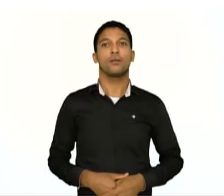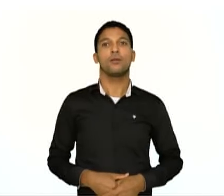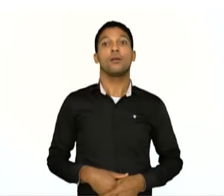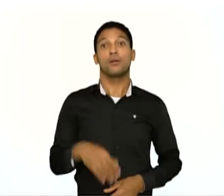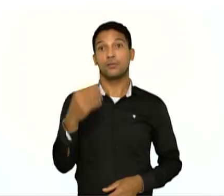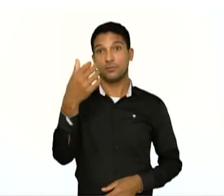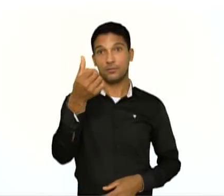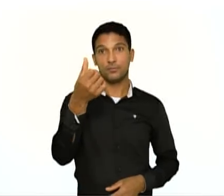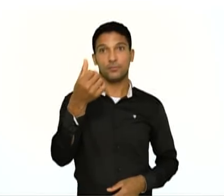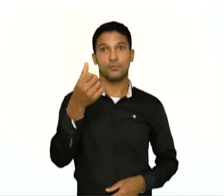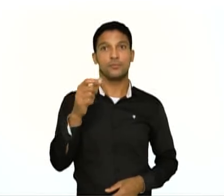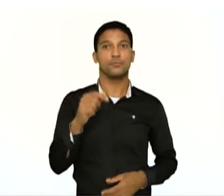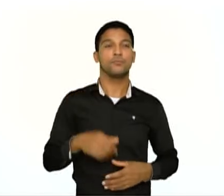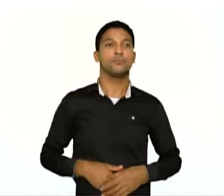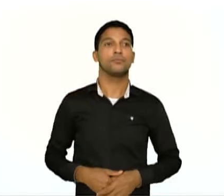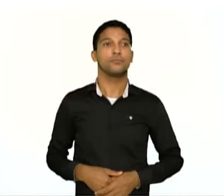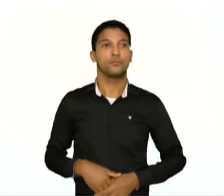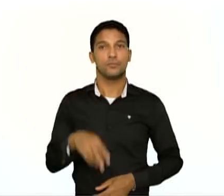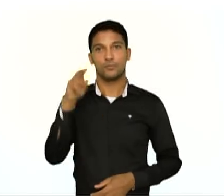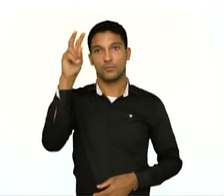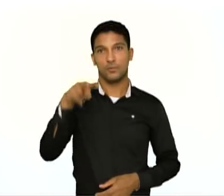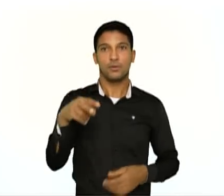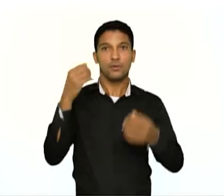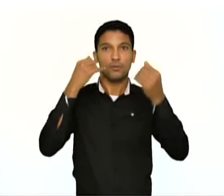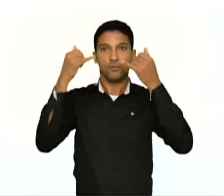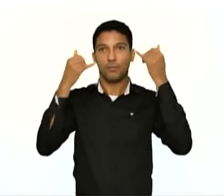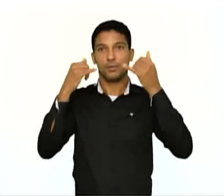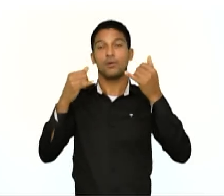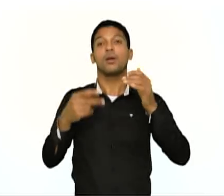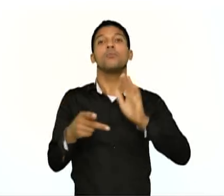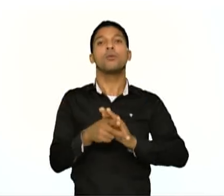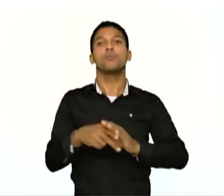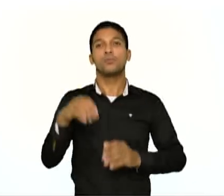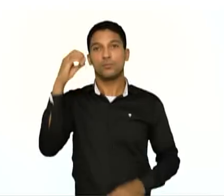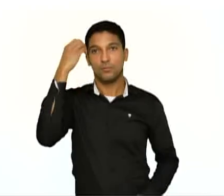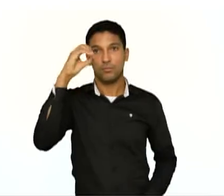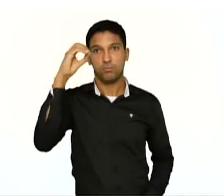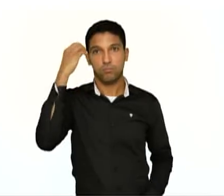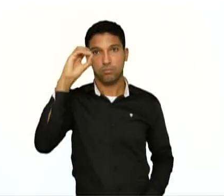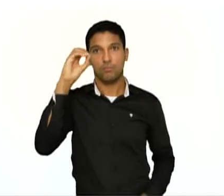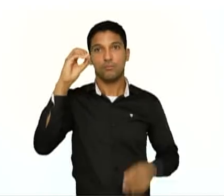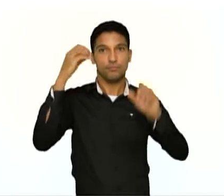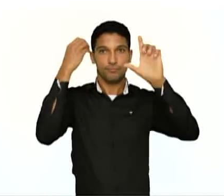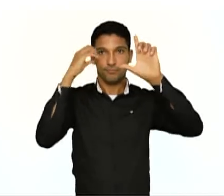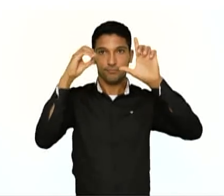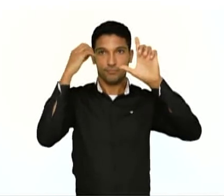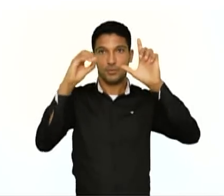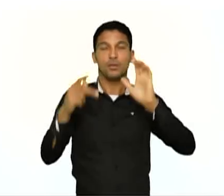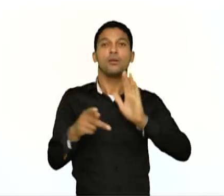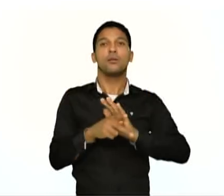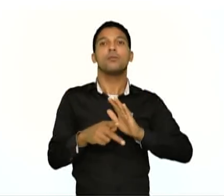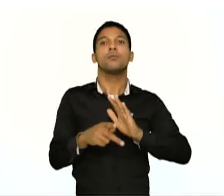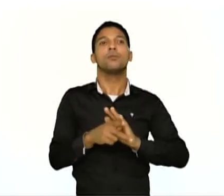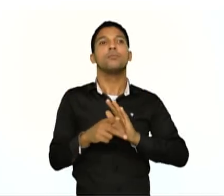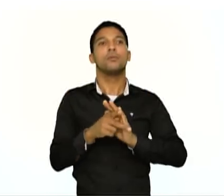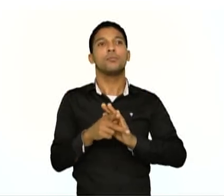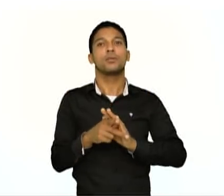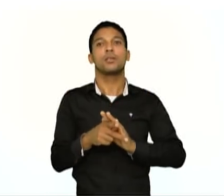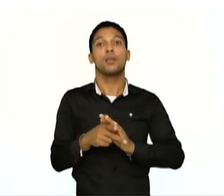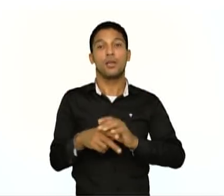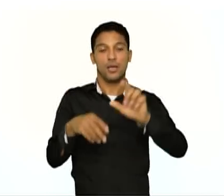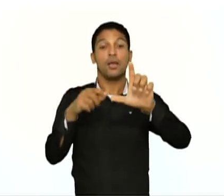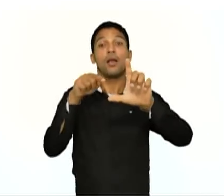reler essa informação, né, que diz assim: os vlogs são espaços de divulgação de vídeos que, normalmente,